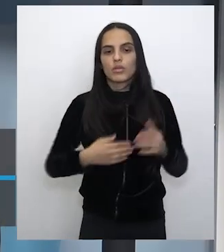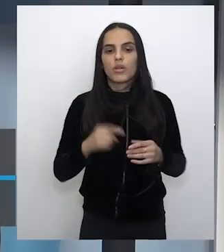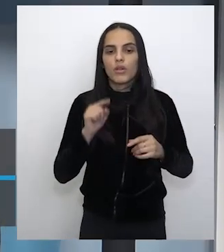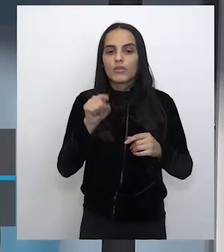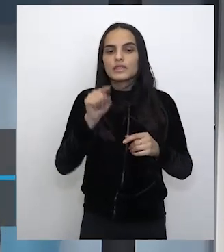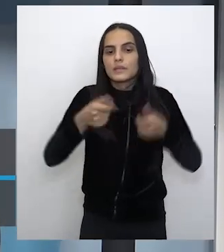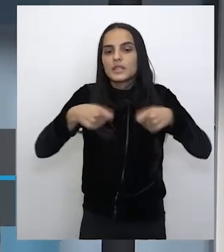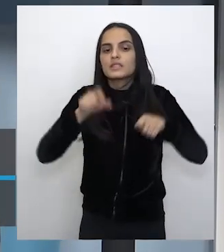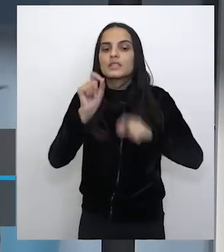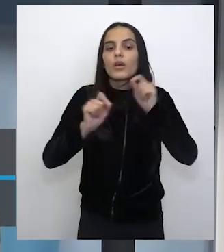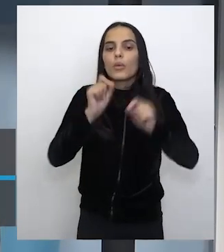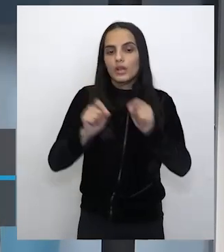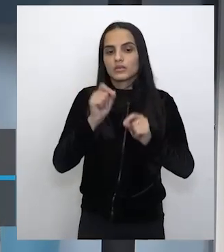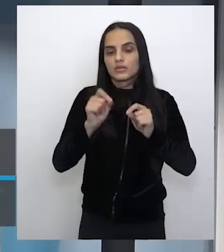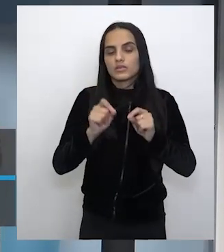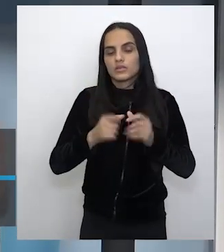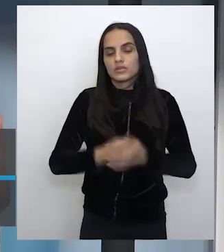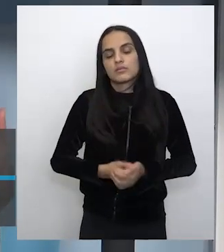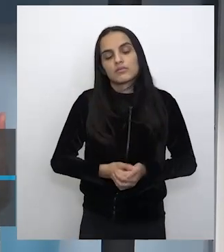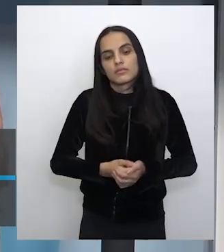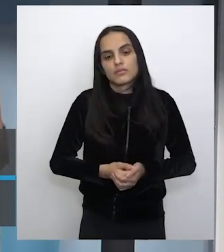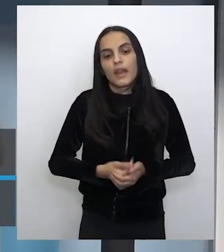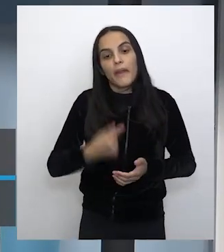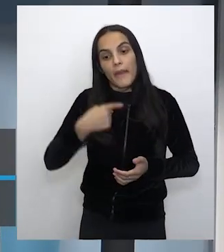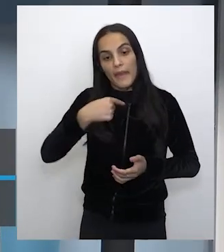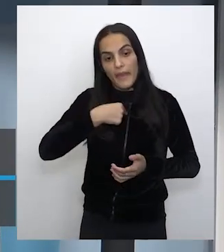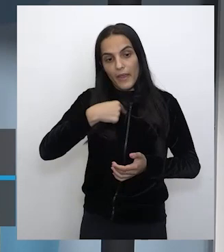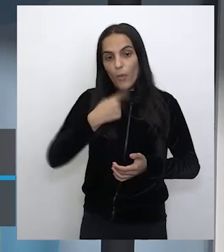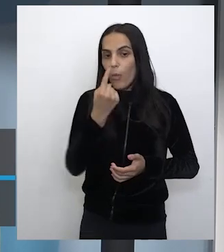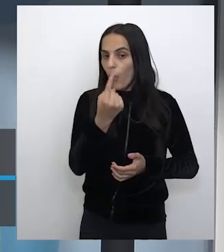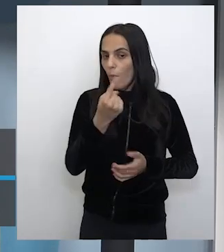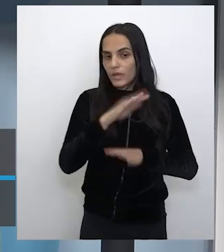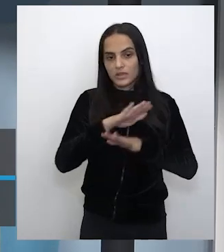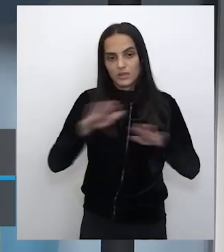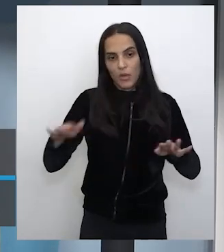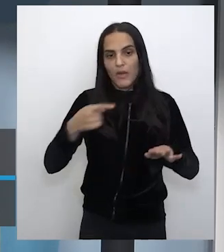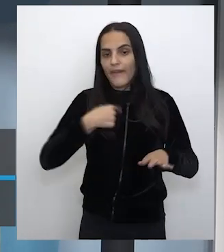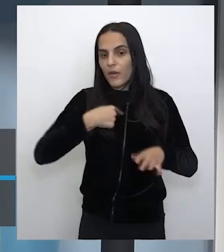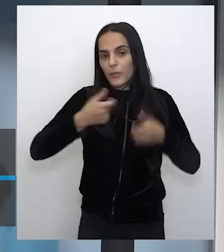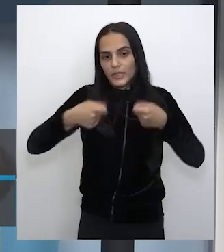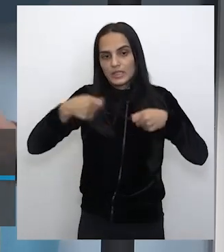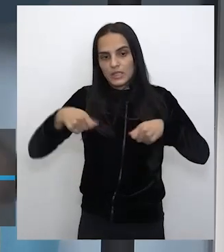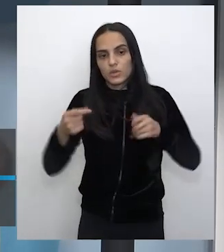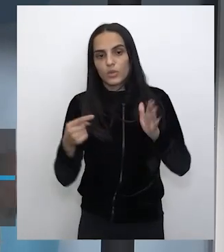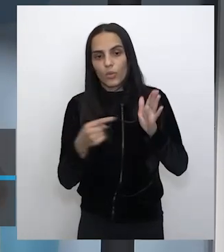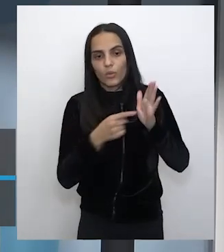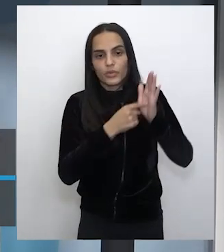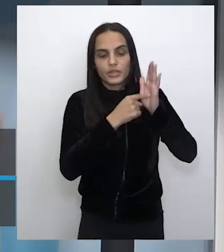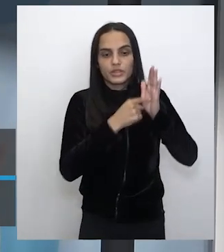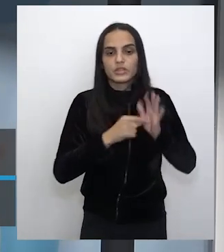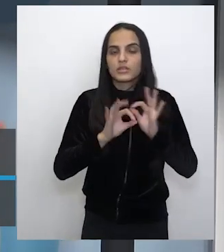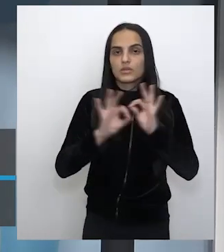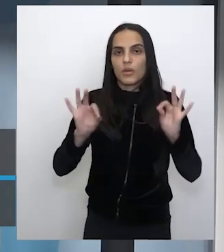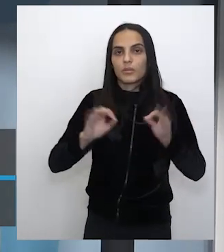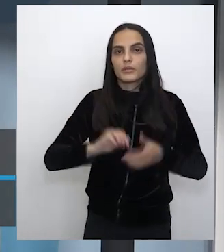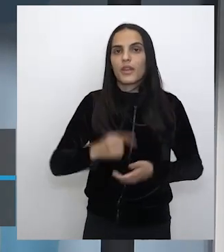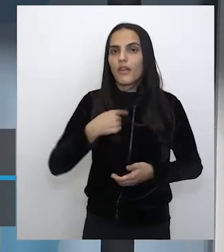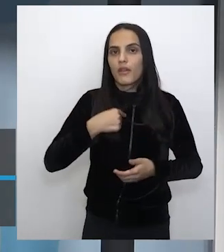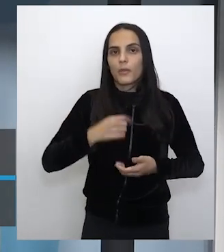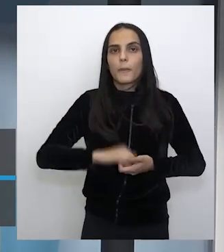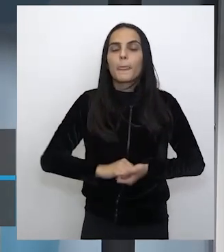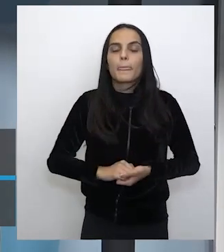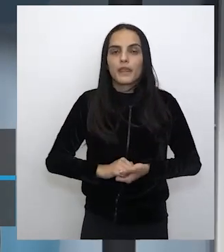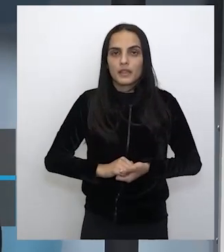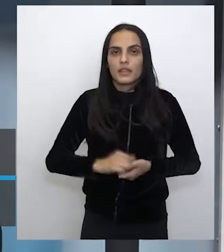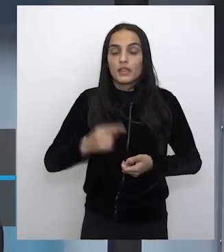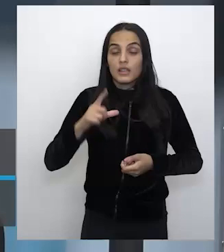a minha. Eu preciso curtir o que eu faço. Né? E não necessariamente, não depende. Vou colocar isso aqui para ter curtida. Então, até tem um